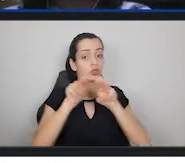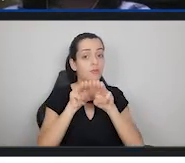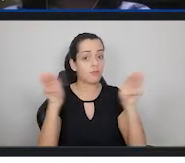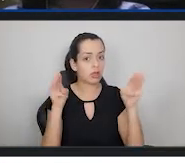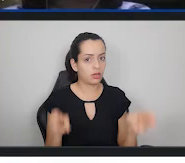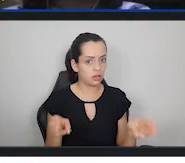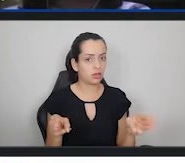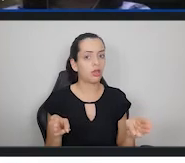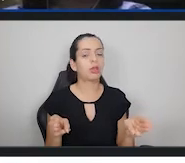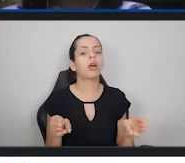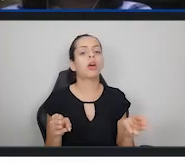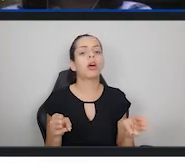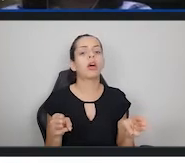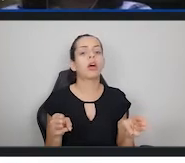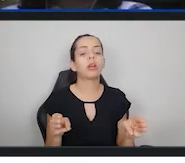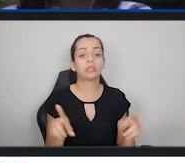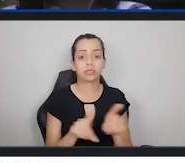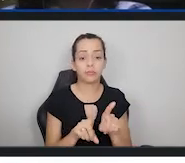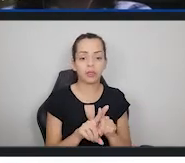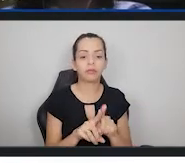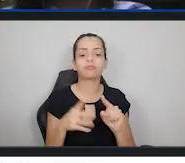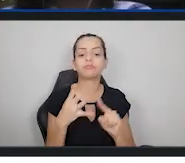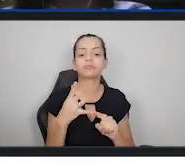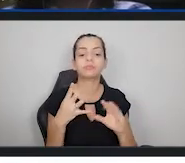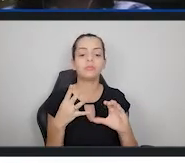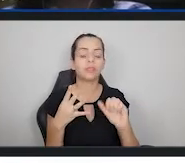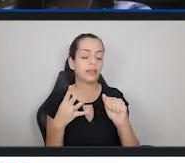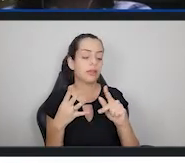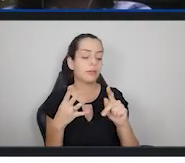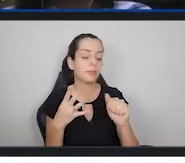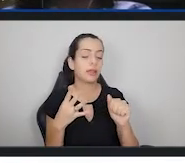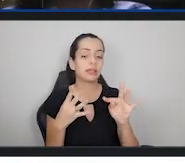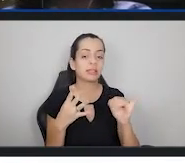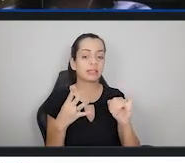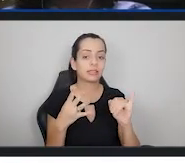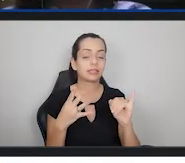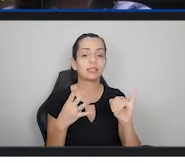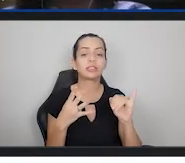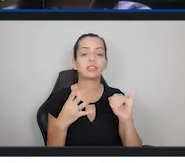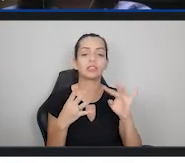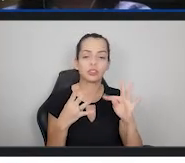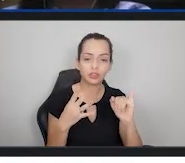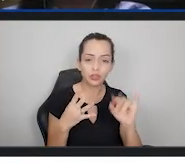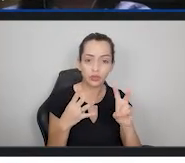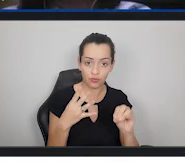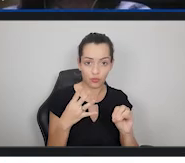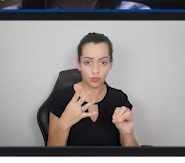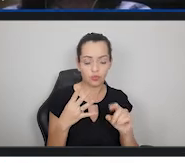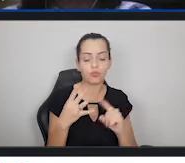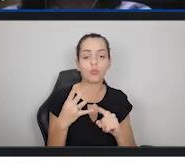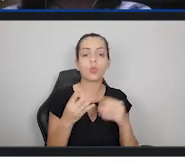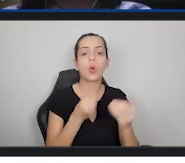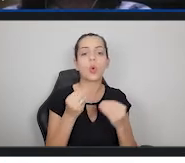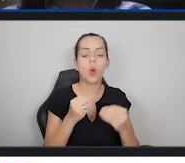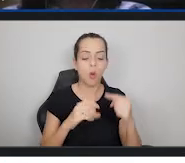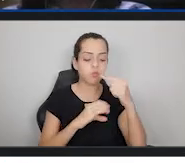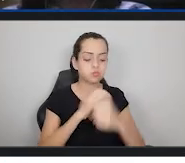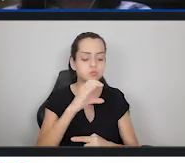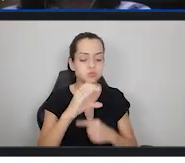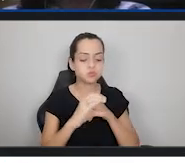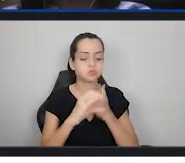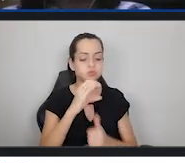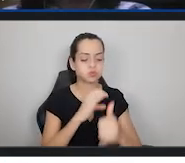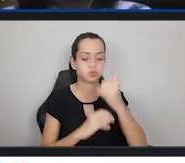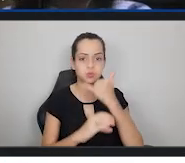muito presente nesse tipo de efeito. Tem indutância, que deve-se aos campos magnéticos, criados pela passagem de corrente, e